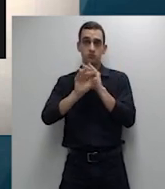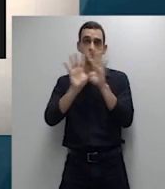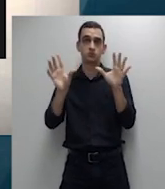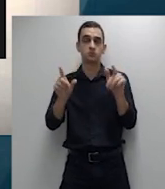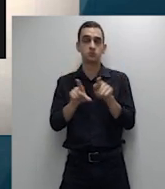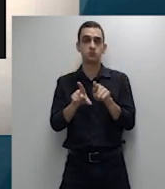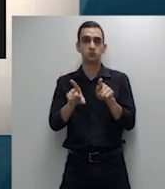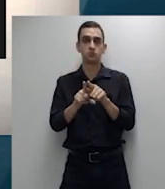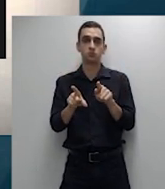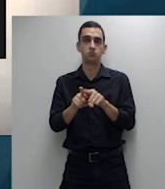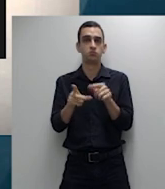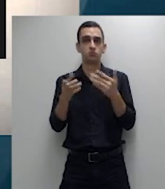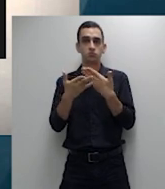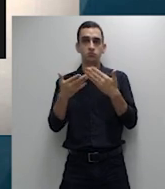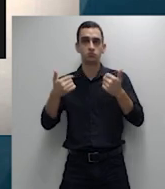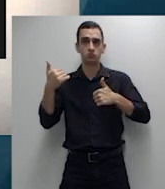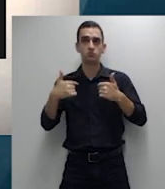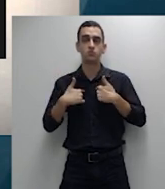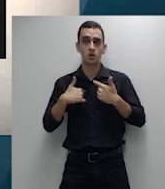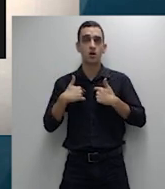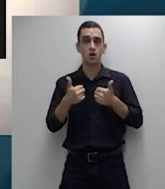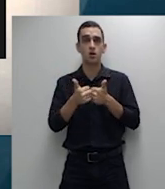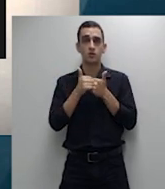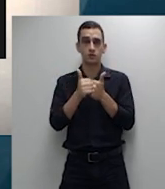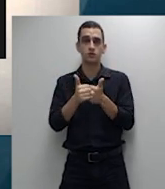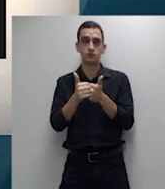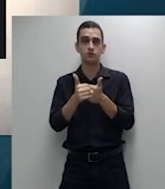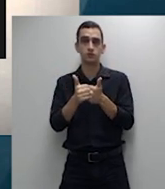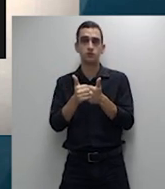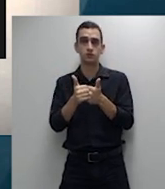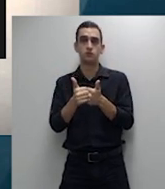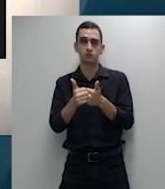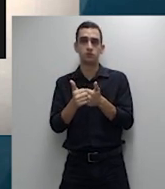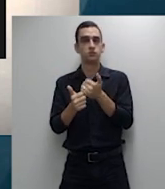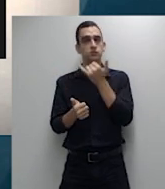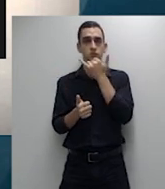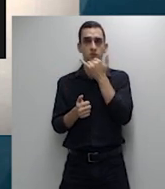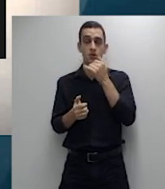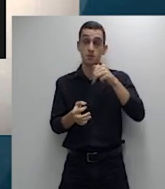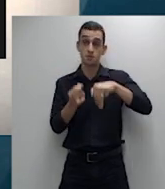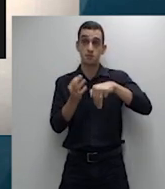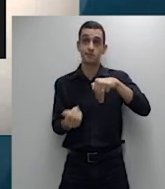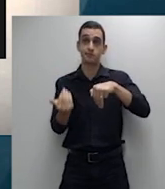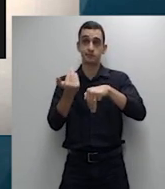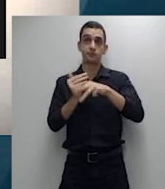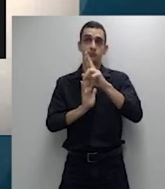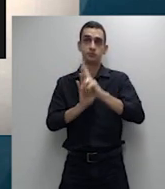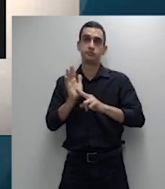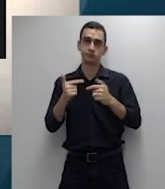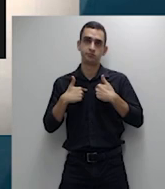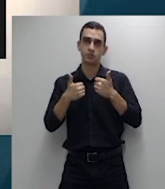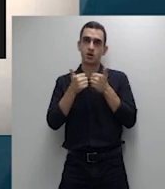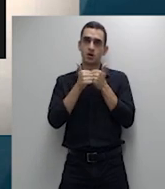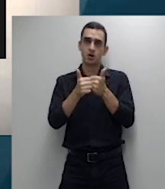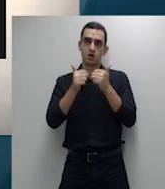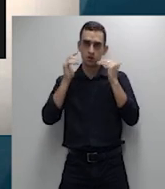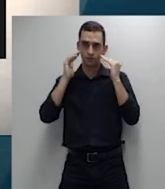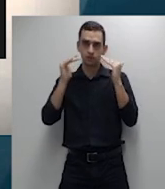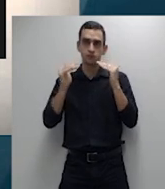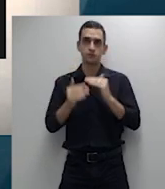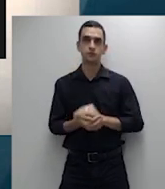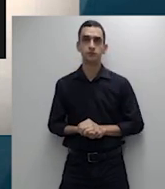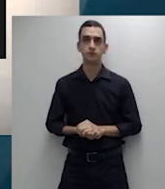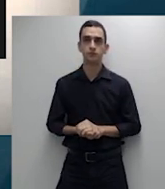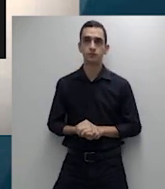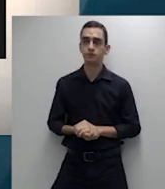efetuadas eu acompanham o depósito Avenida Ministro kukina componente o relator o presidente